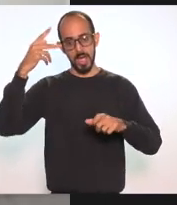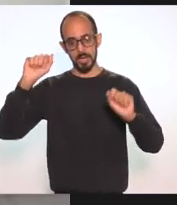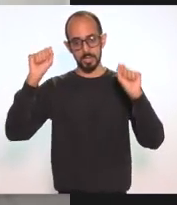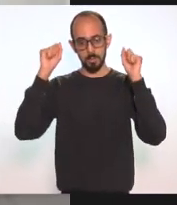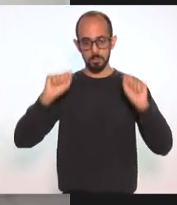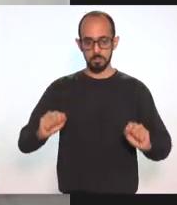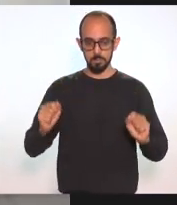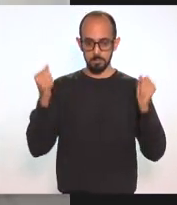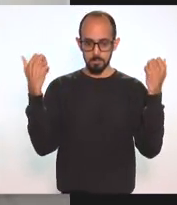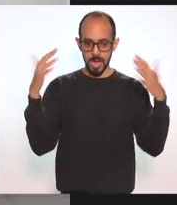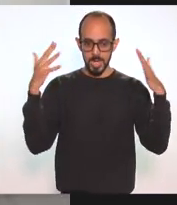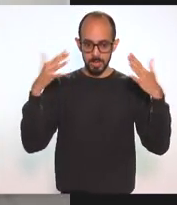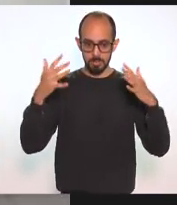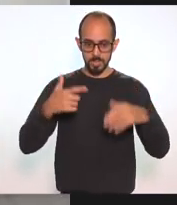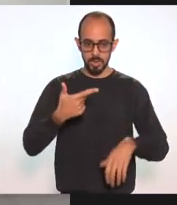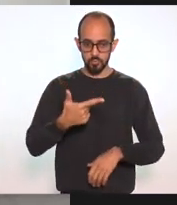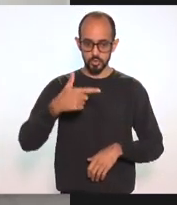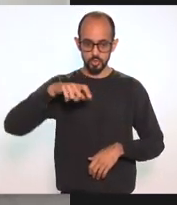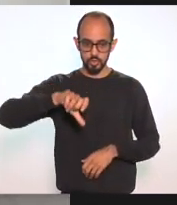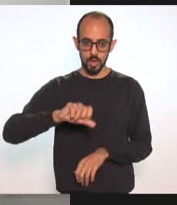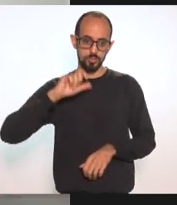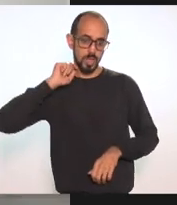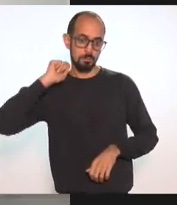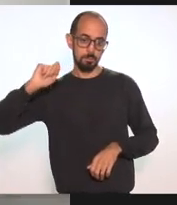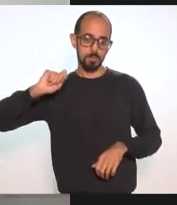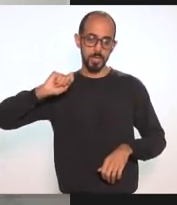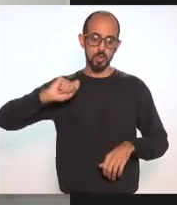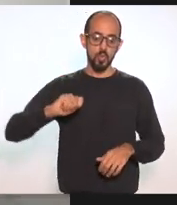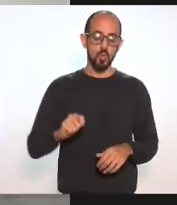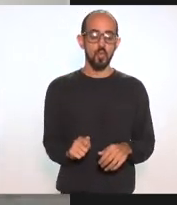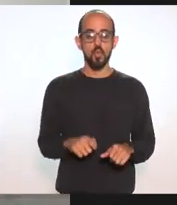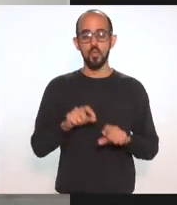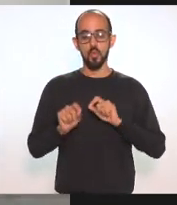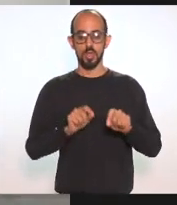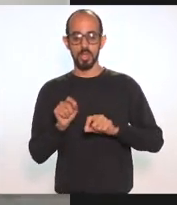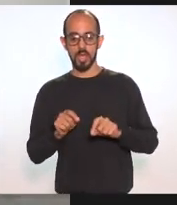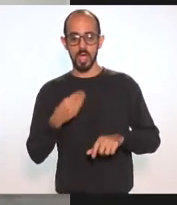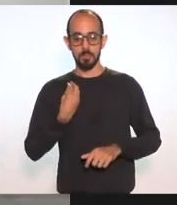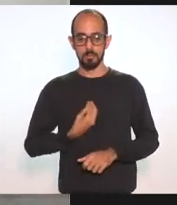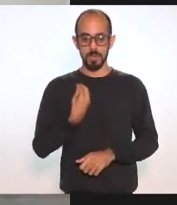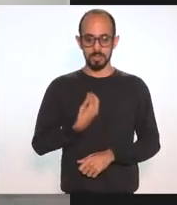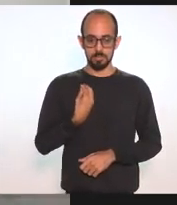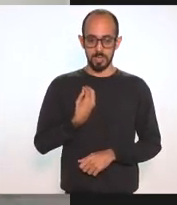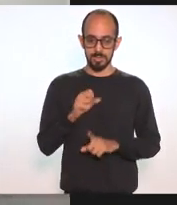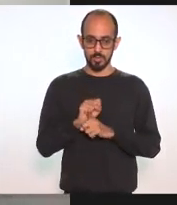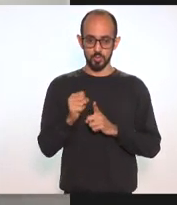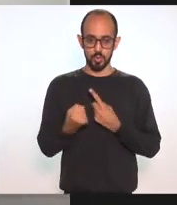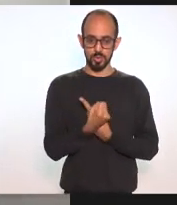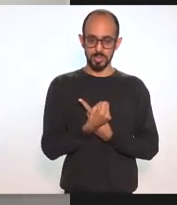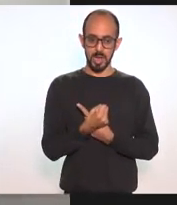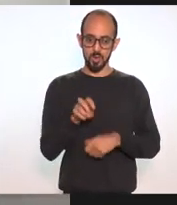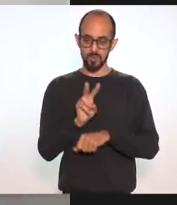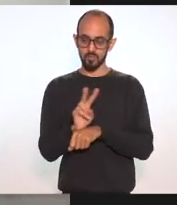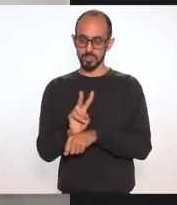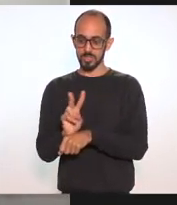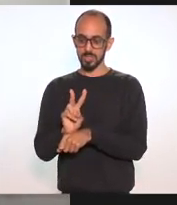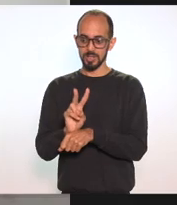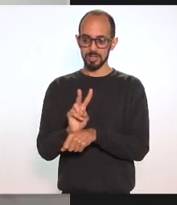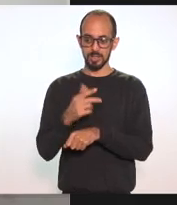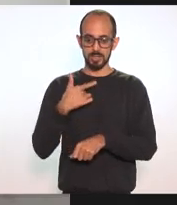o dia 29 de abril a participação social na vigilância em saúde